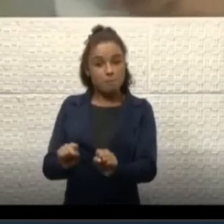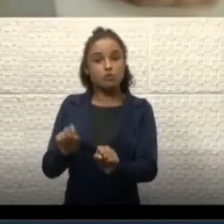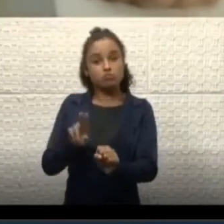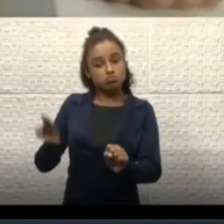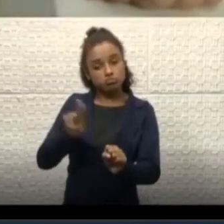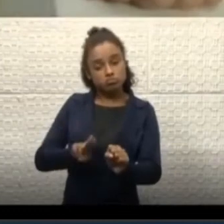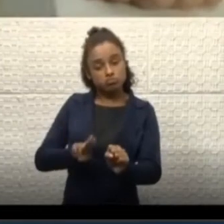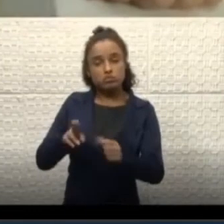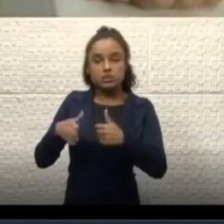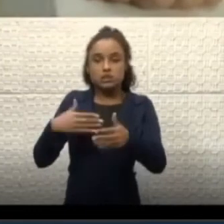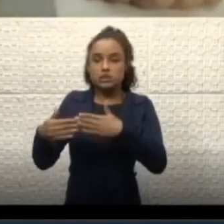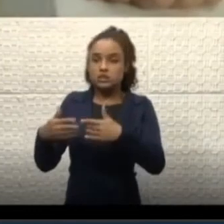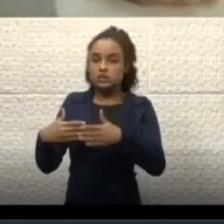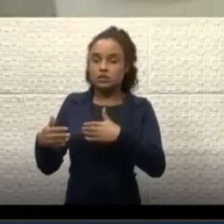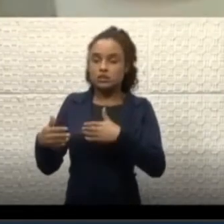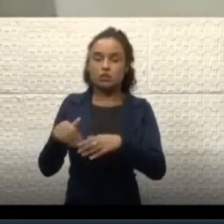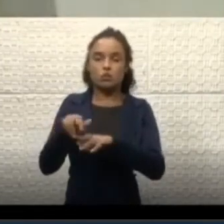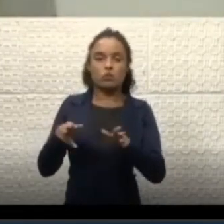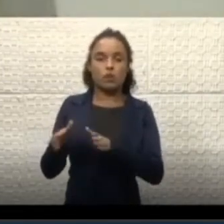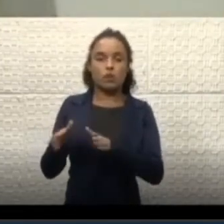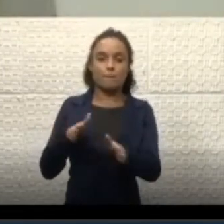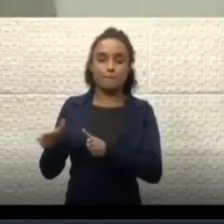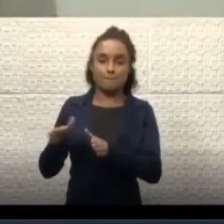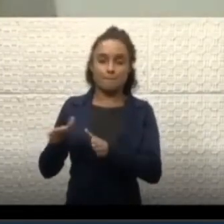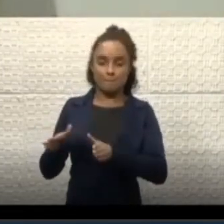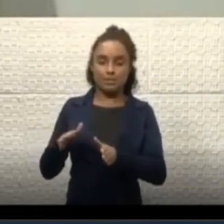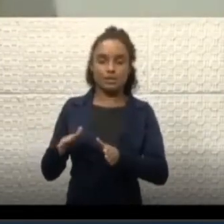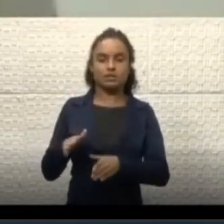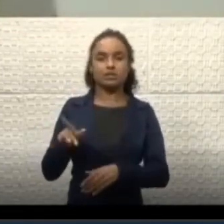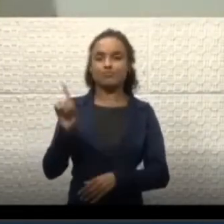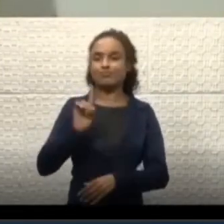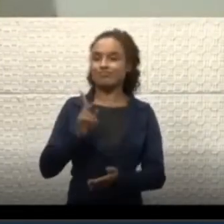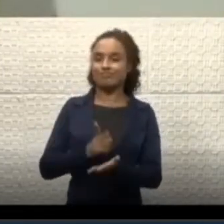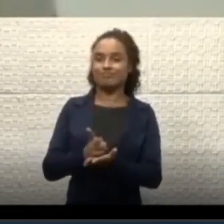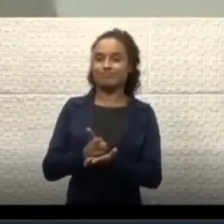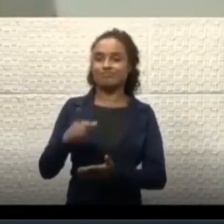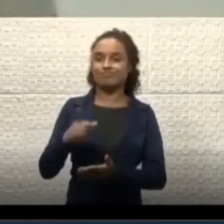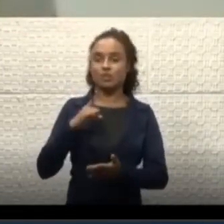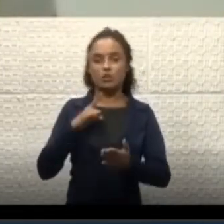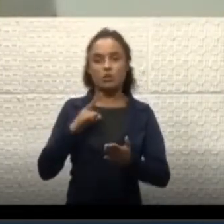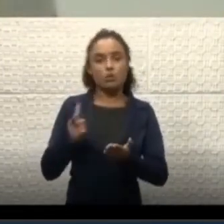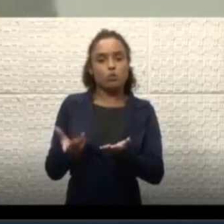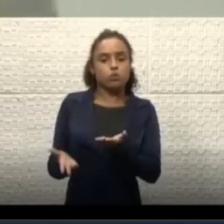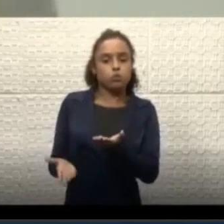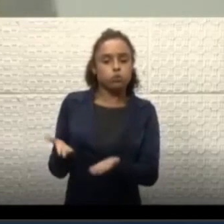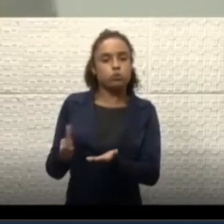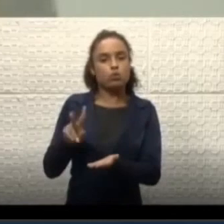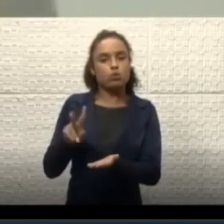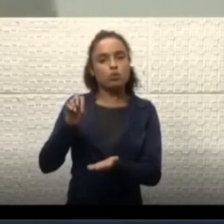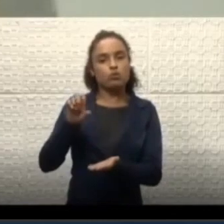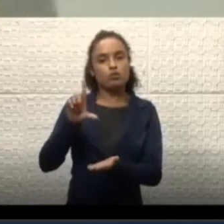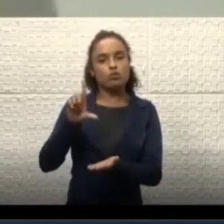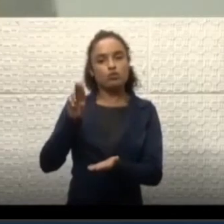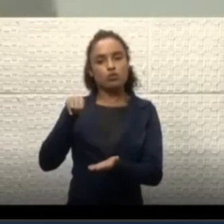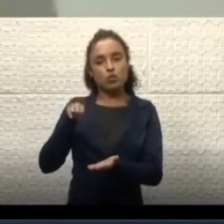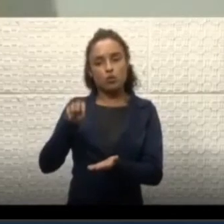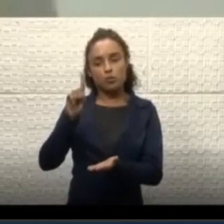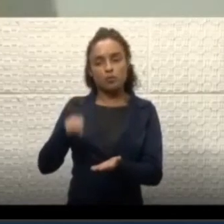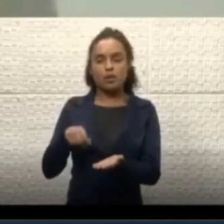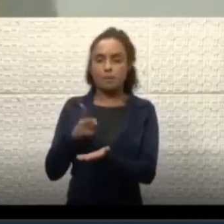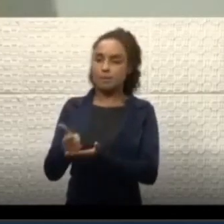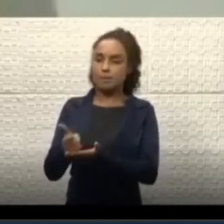talvez isso para qualquer tipo de material que você vai pesar. Nem sempre a gente vai ter o volume ali, mais se vocês trouxerem amostras